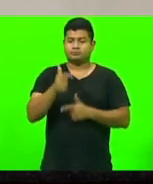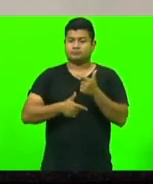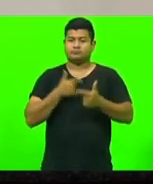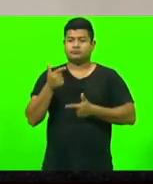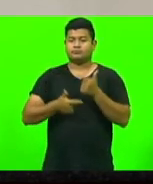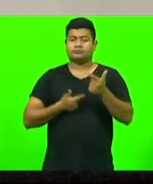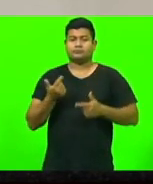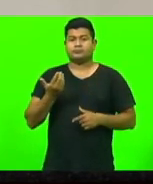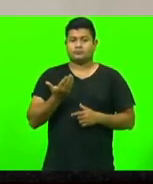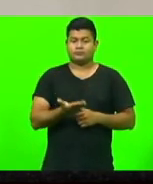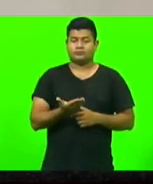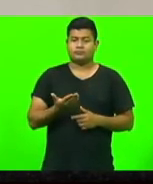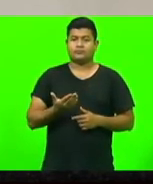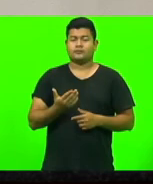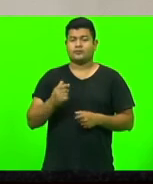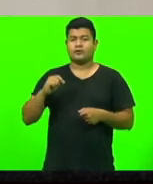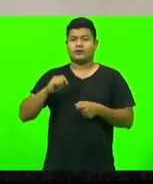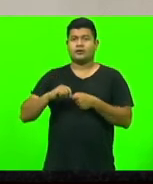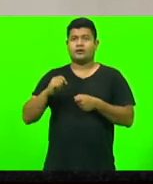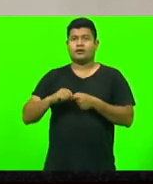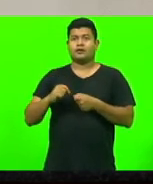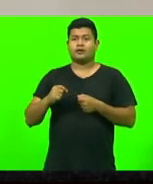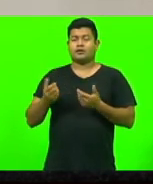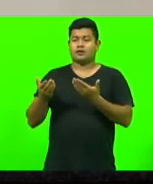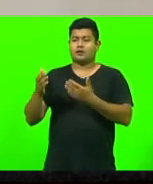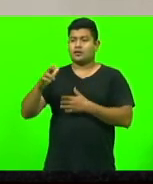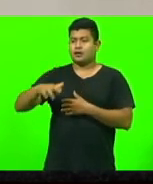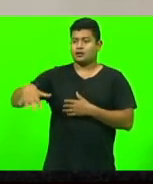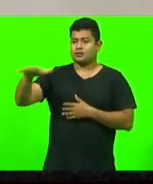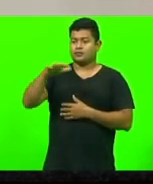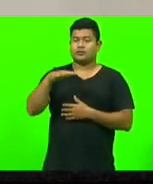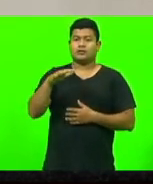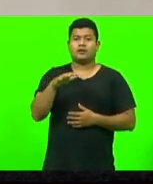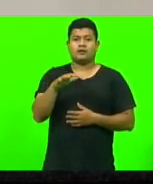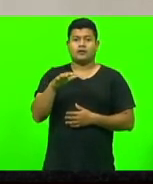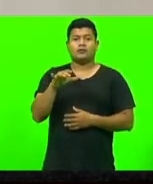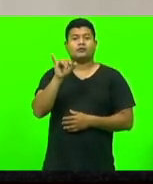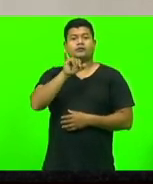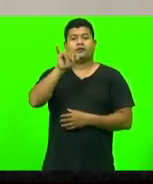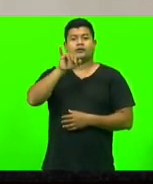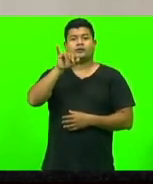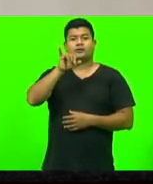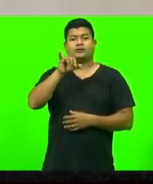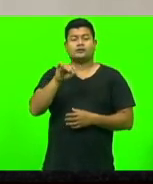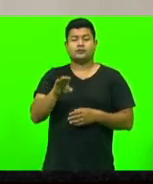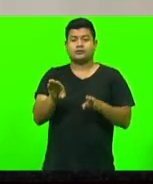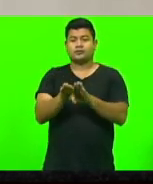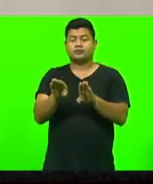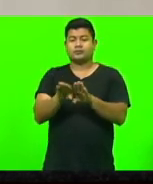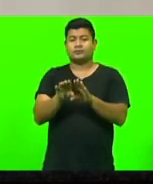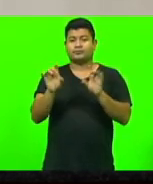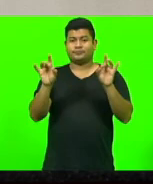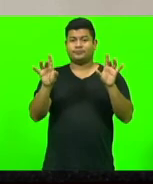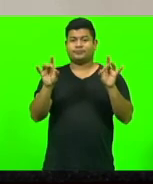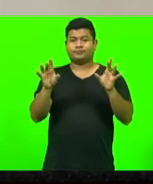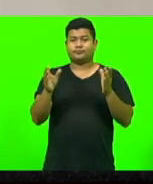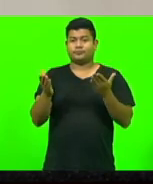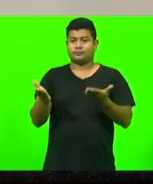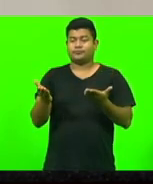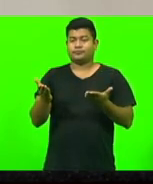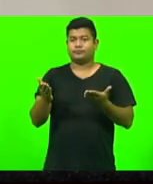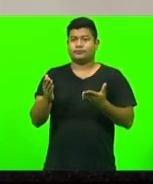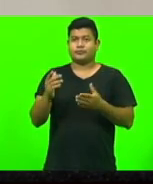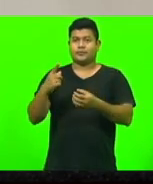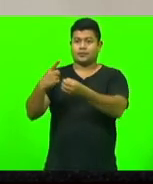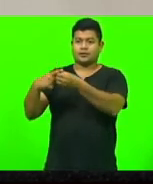Vossa Excelência faz pelo Alto Vale e por Santa Catarina, especialmente pelos municípios